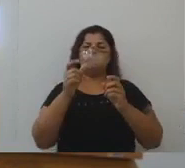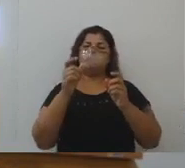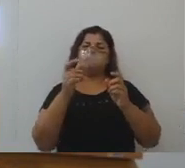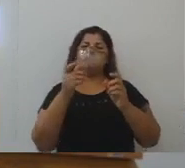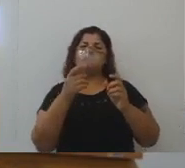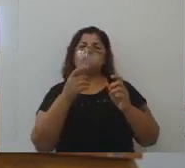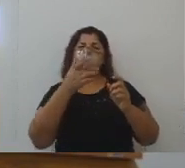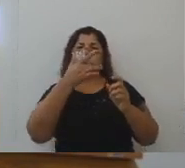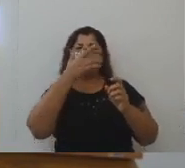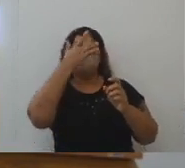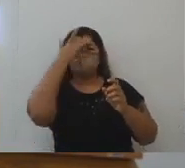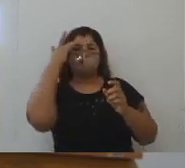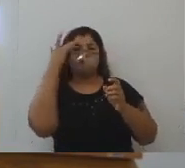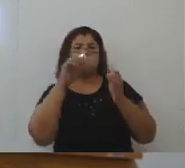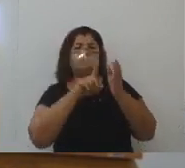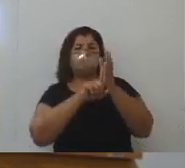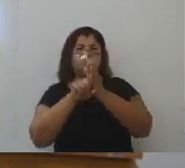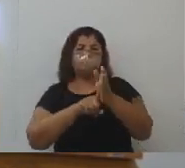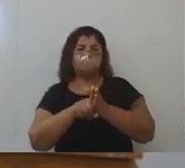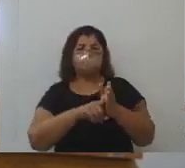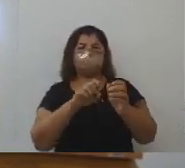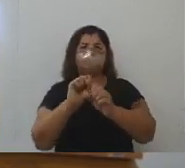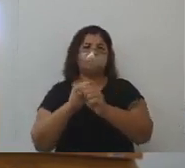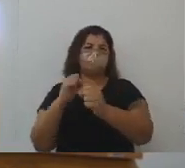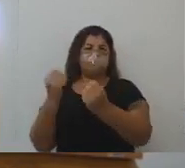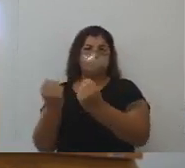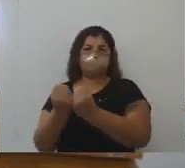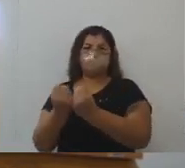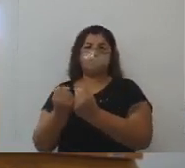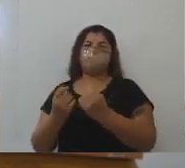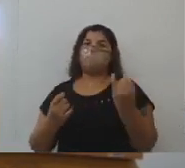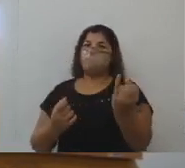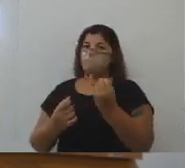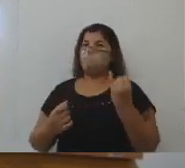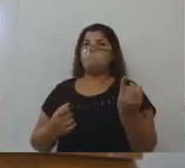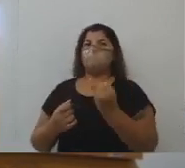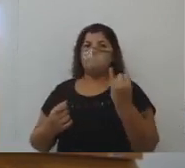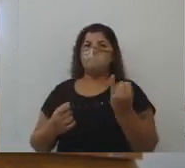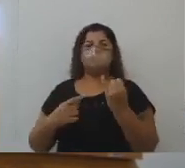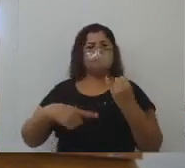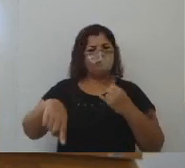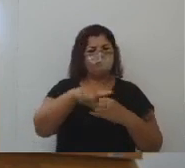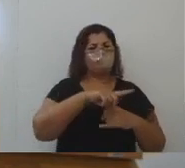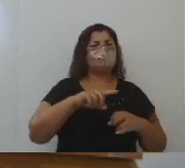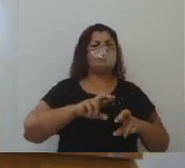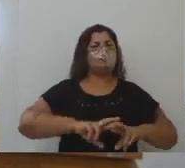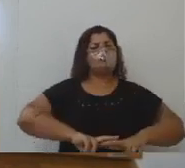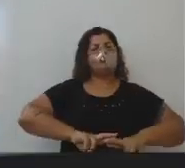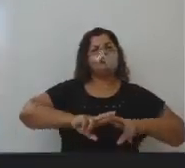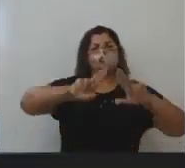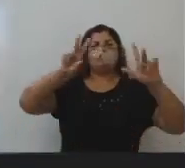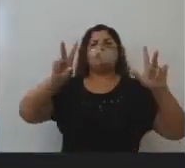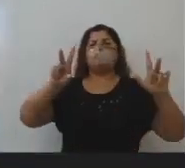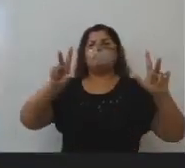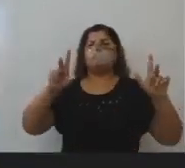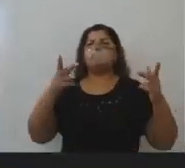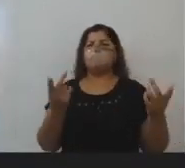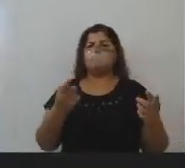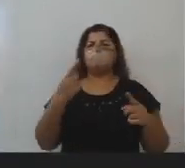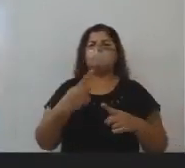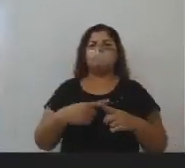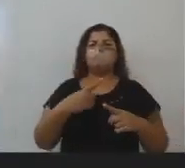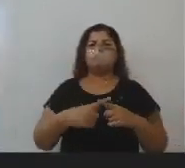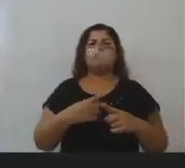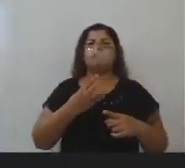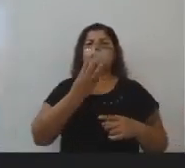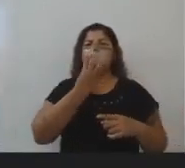o estranhamento e a desnaturalização, eles são importantíssimos para o olhar do sociólogo, né? Tem um termo que o Max Weber utiliza